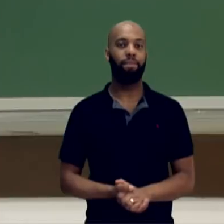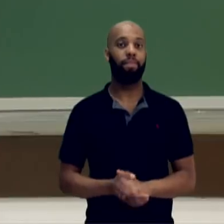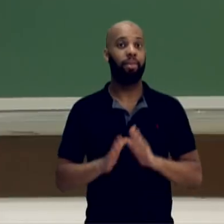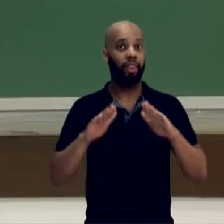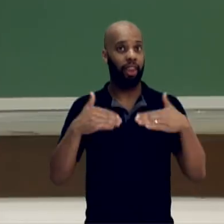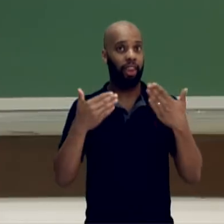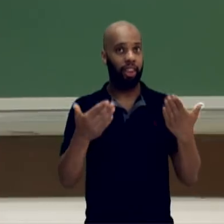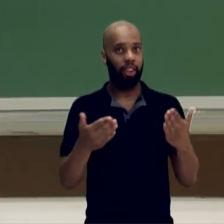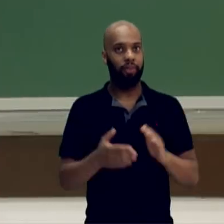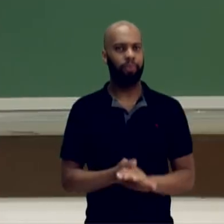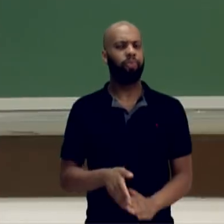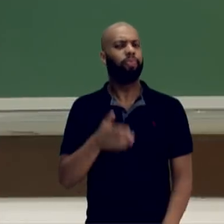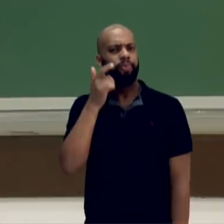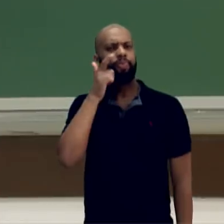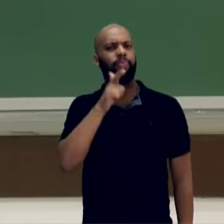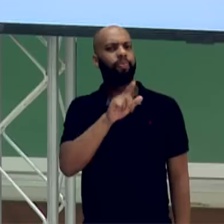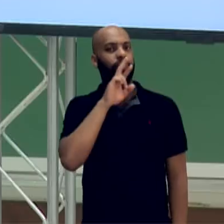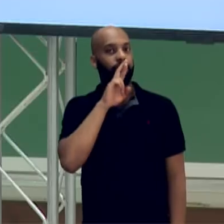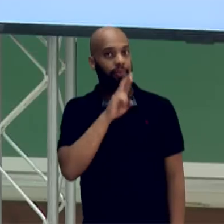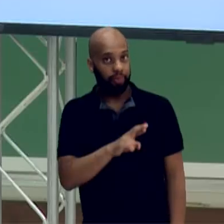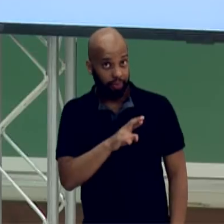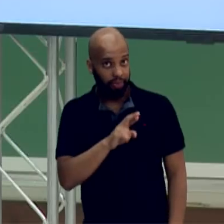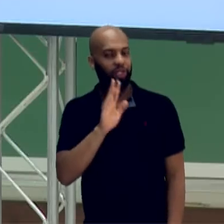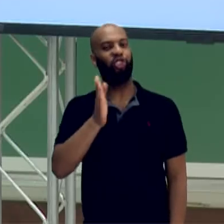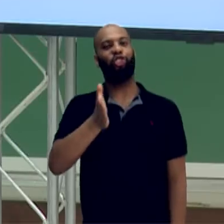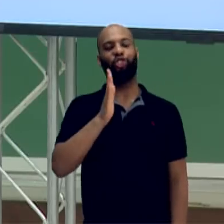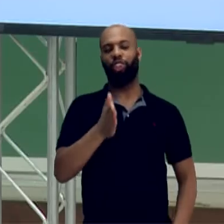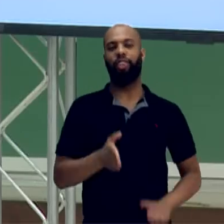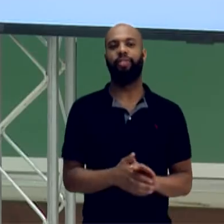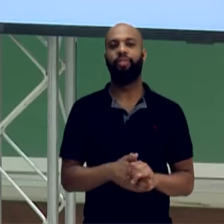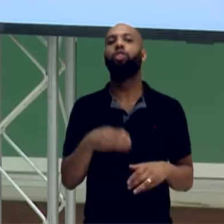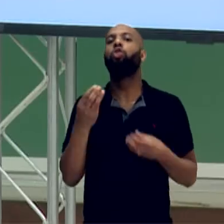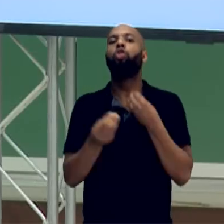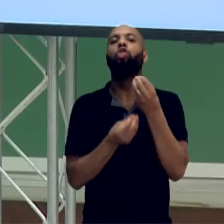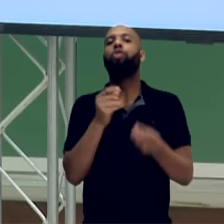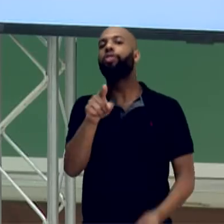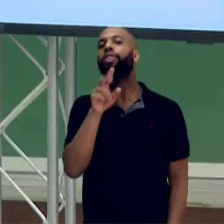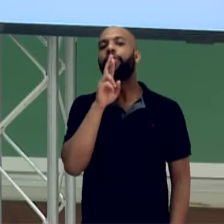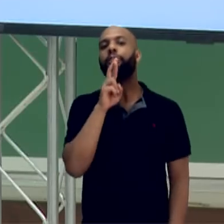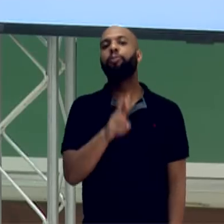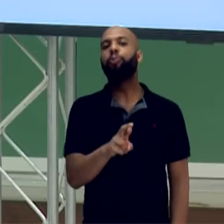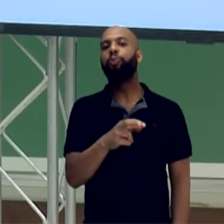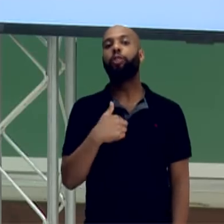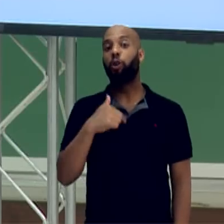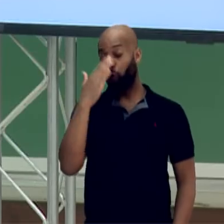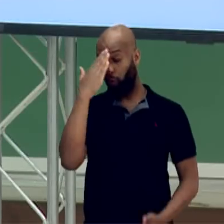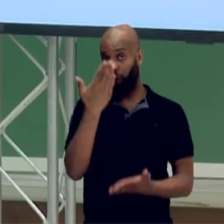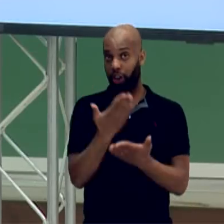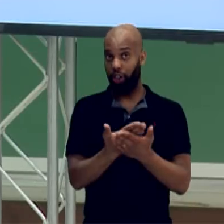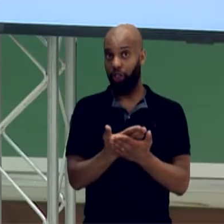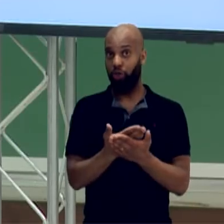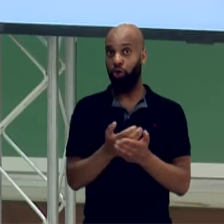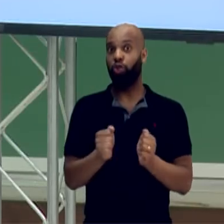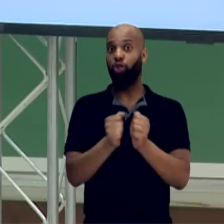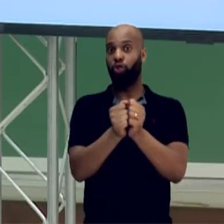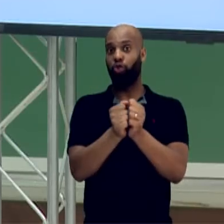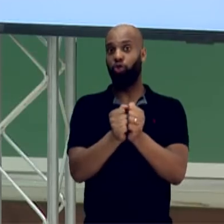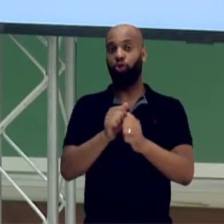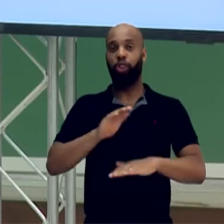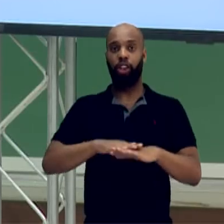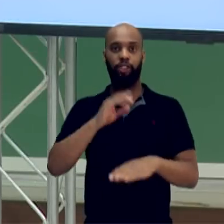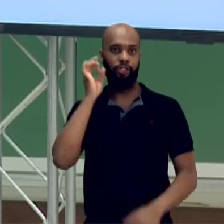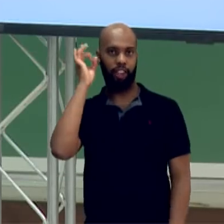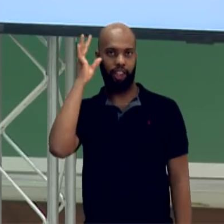E daí? Já conseguiram a resposta, né? Como vocês resolveram? Eu creio que simultaneamente, acho que era mais